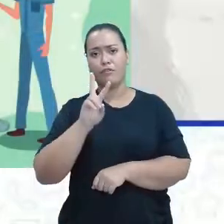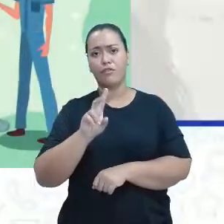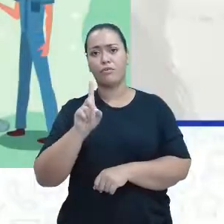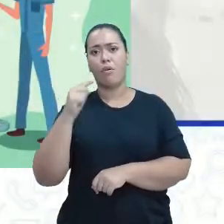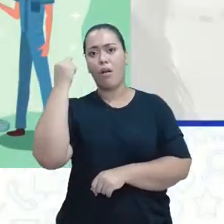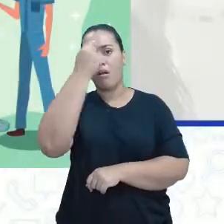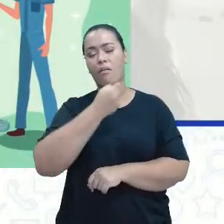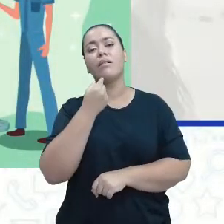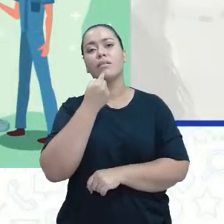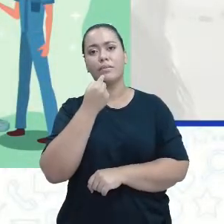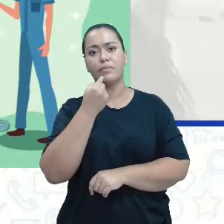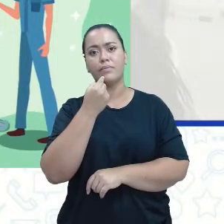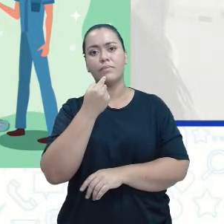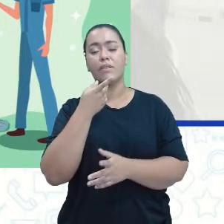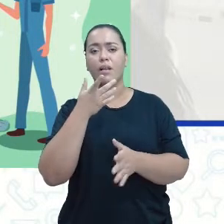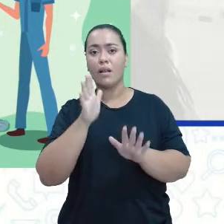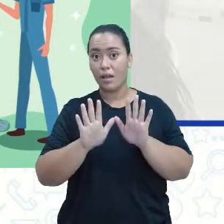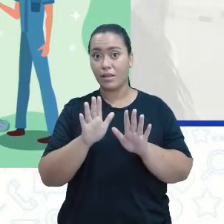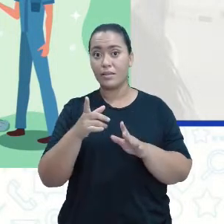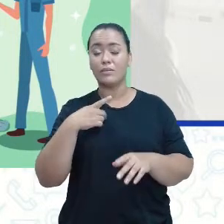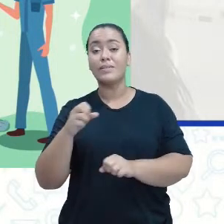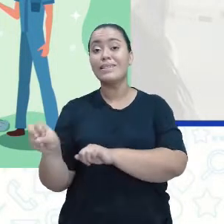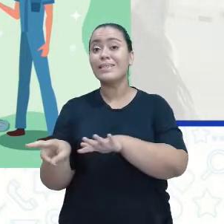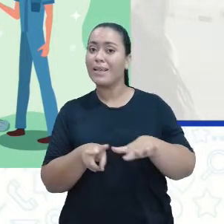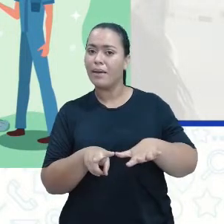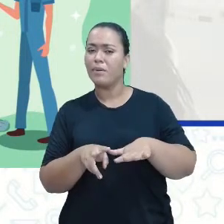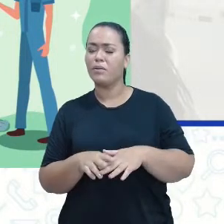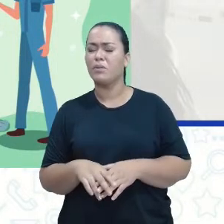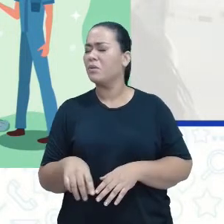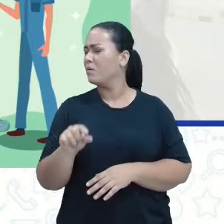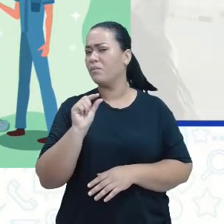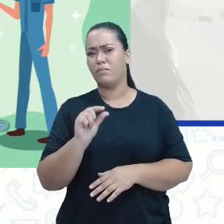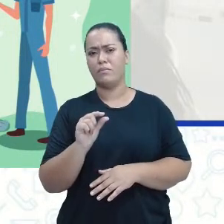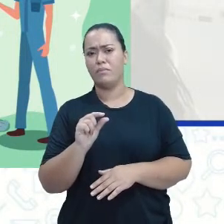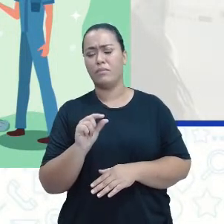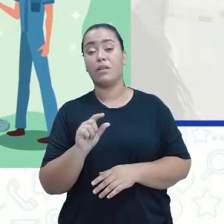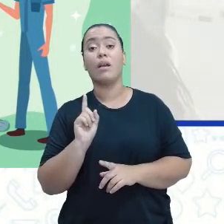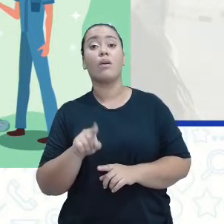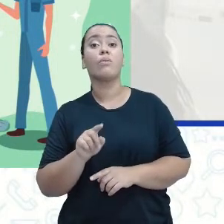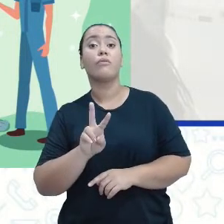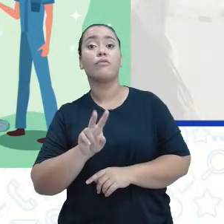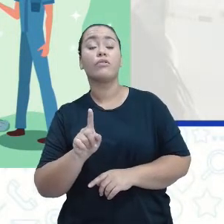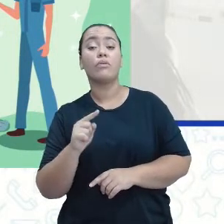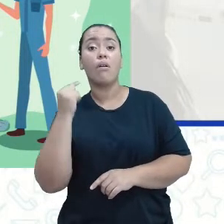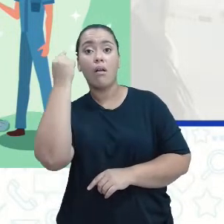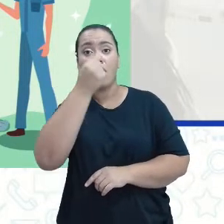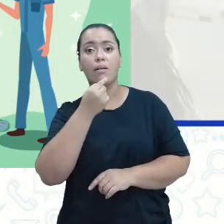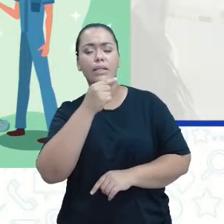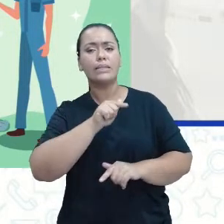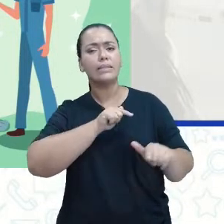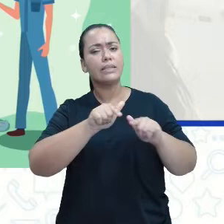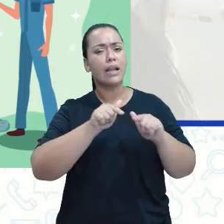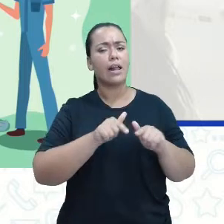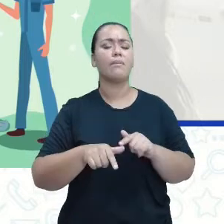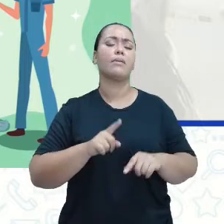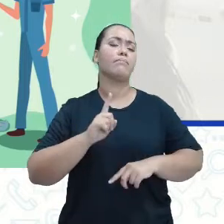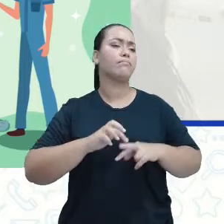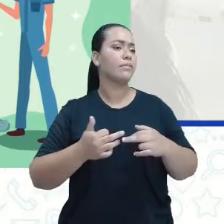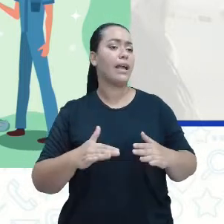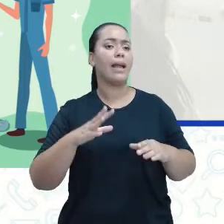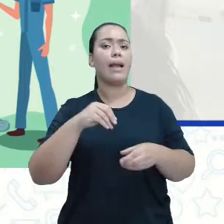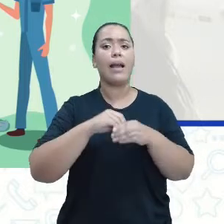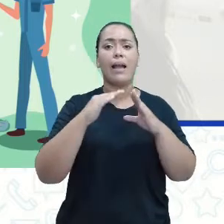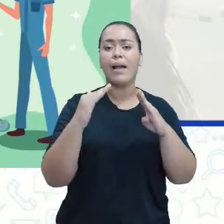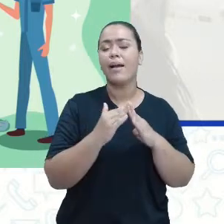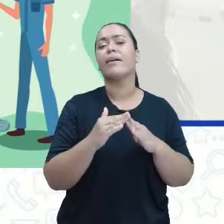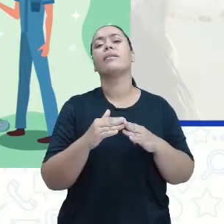horas. Aliás, isso é dados semanais, tá bom? No mínimo, pelo menos, 21 horas com trabalhos com afazeres domésticos,